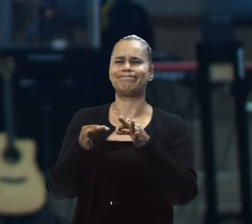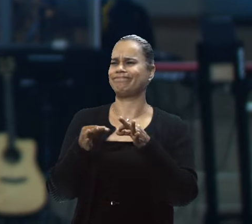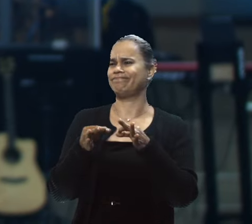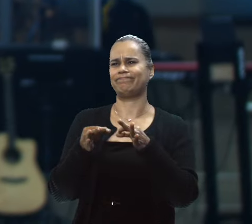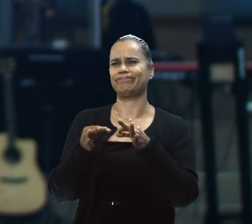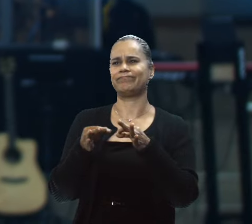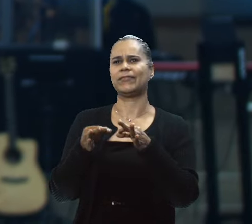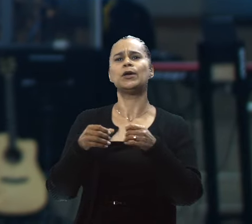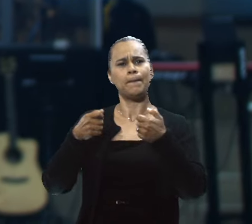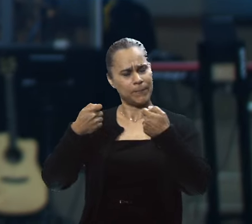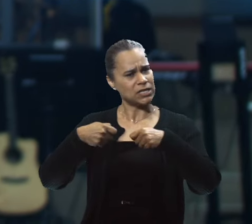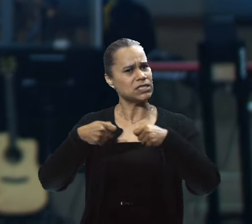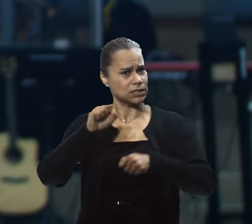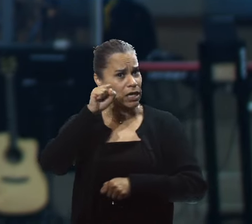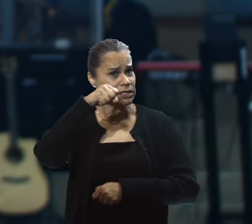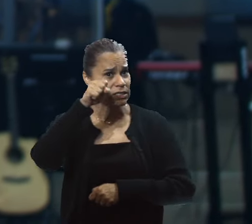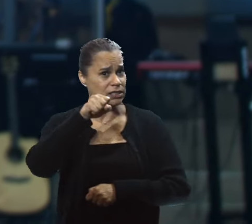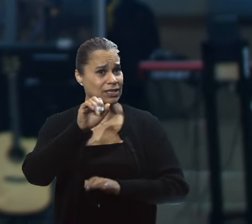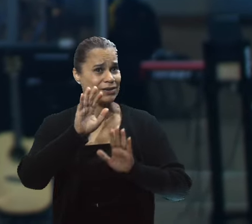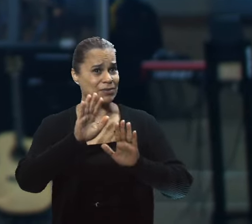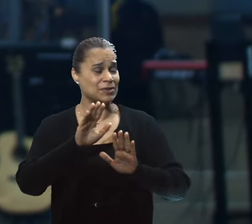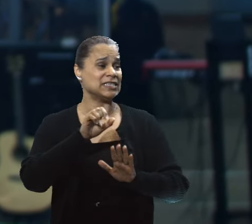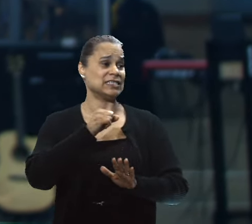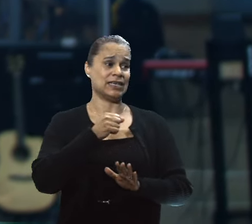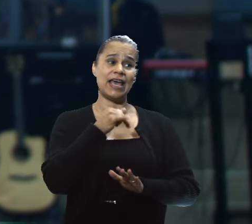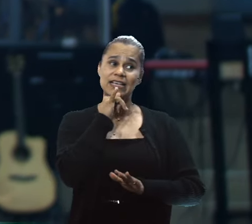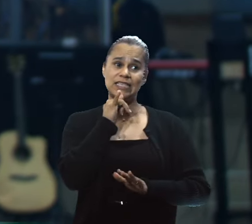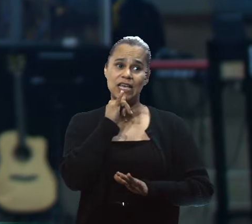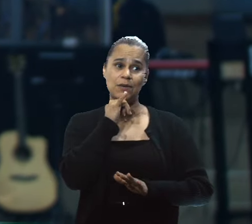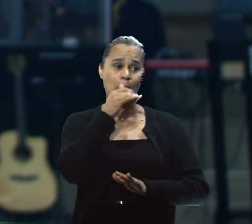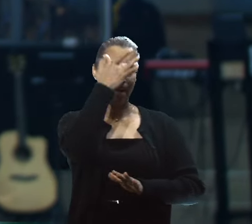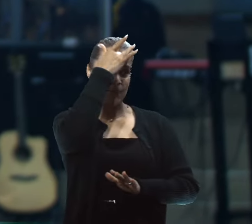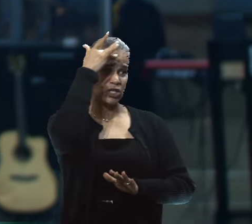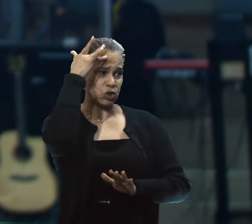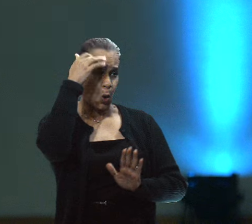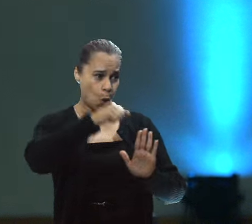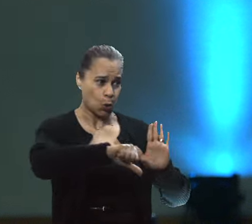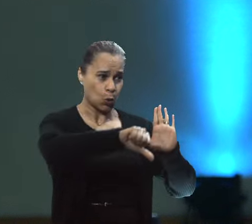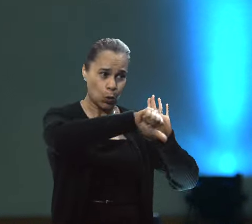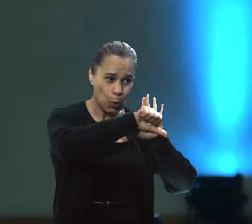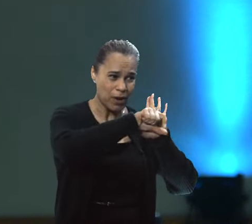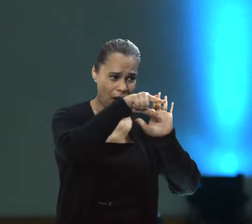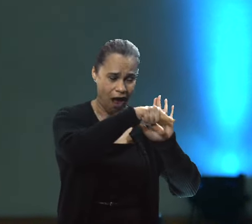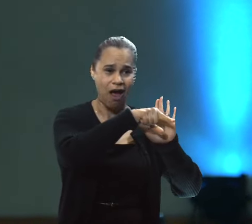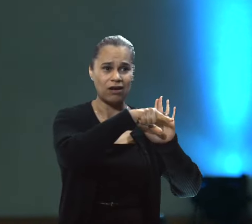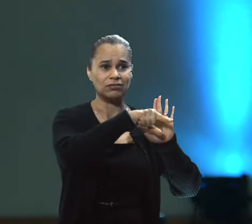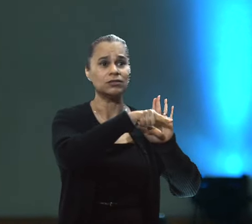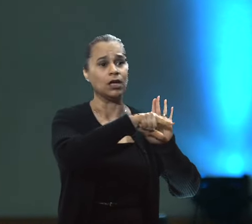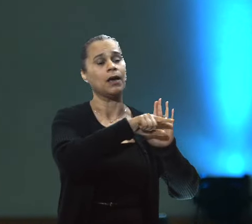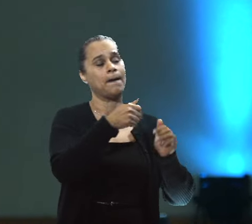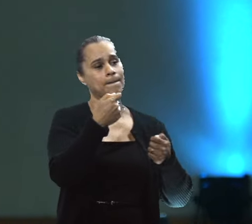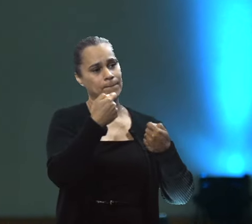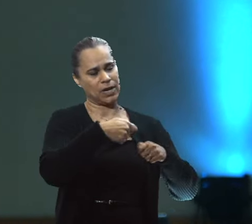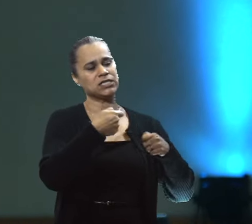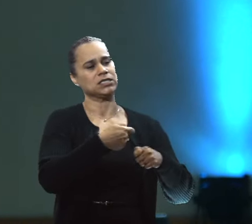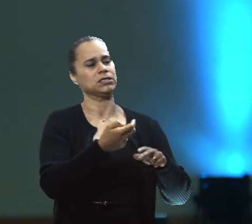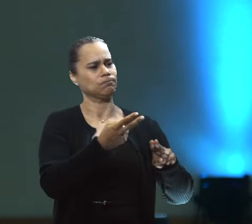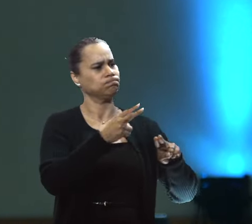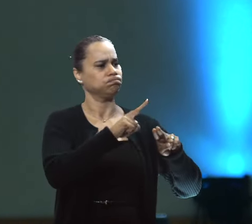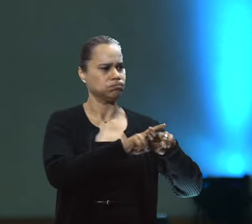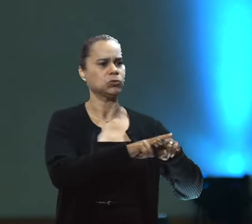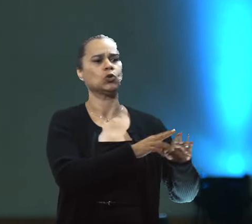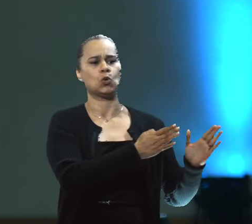feito. Se a pessoa cometeu um crime, que cumpra, né? Agora, isso não me